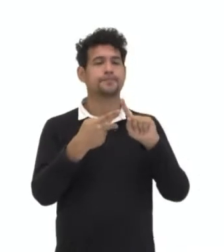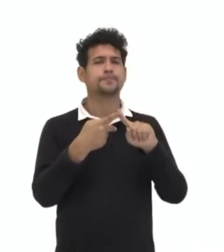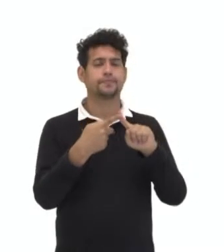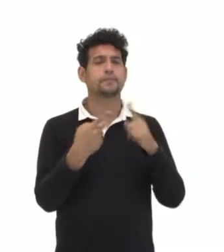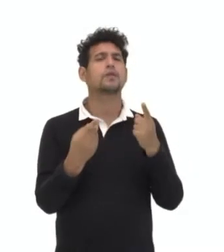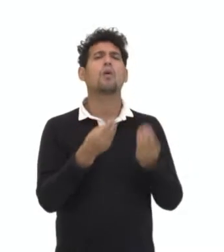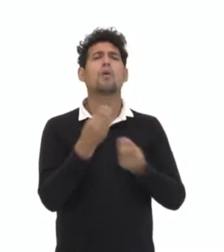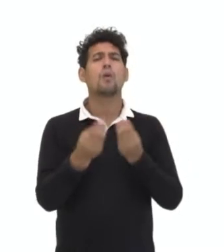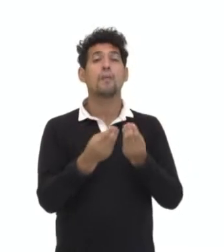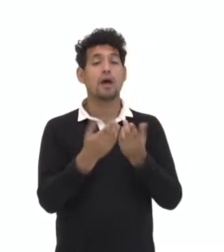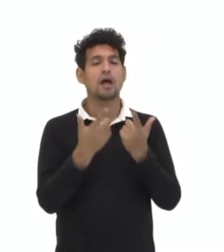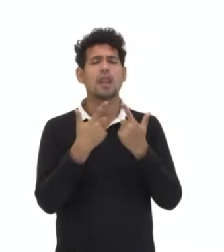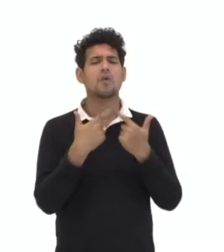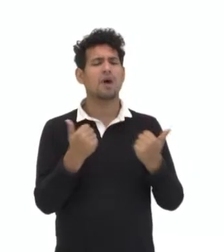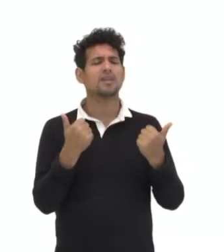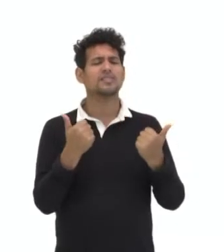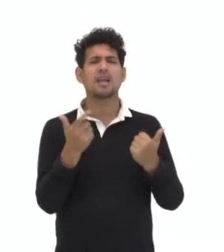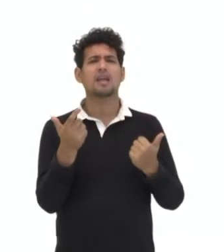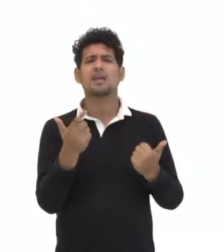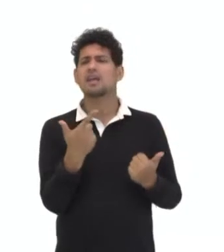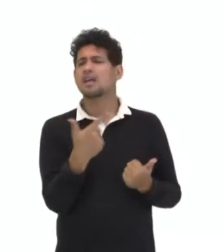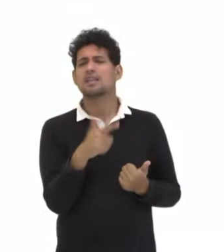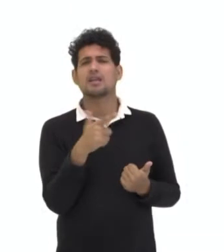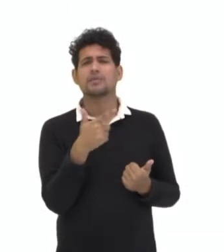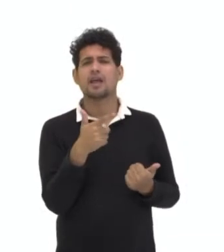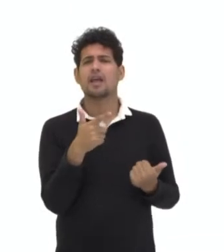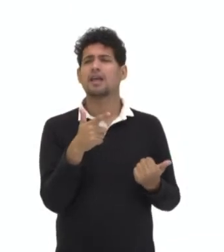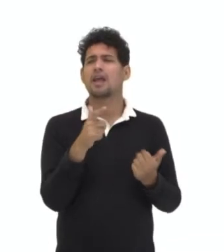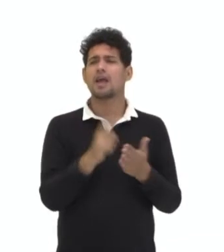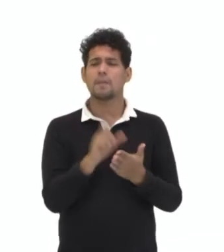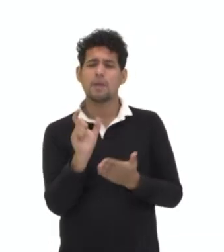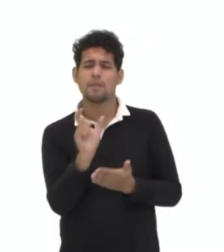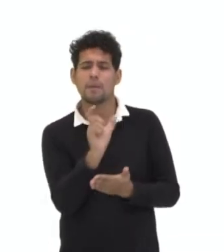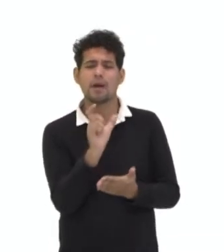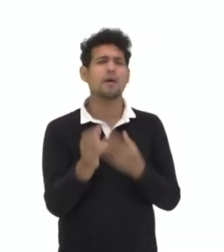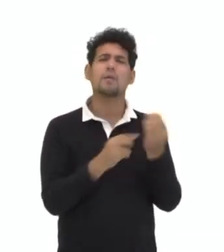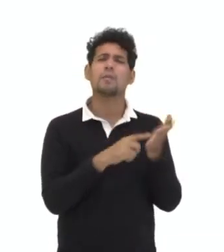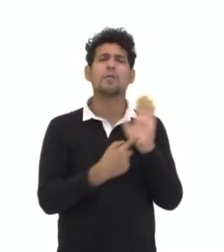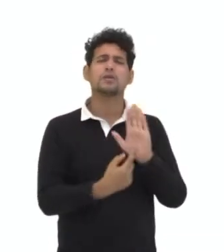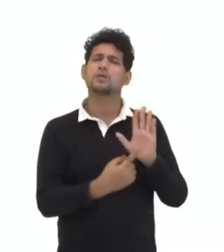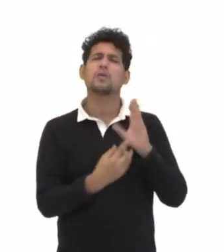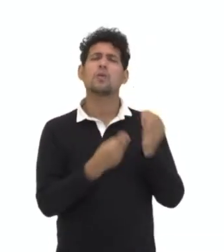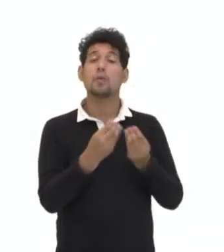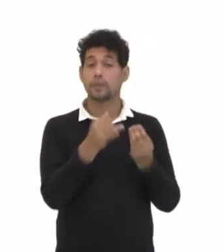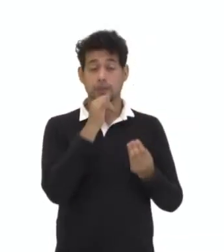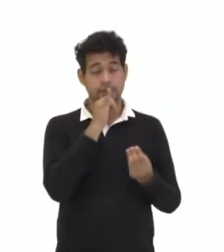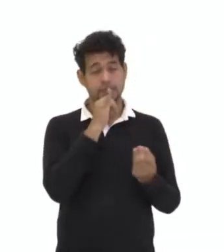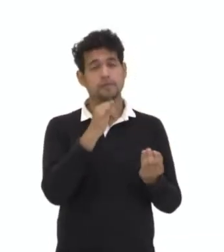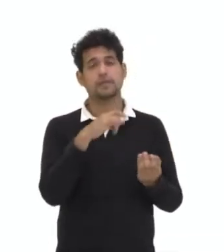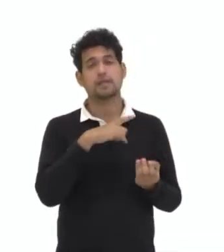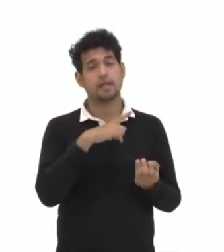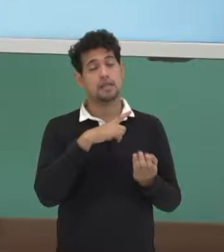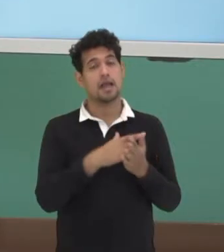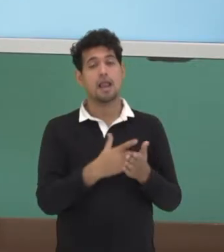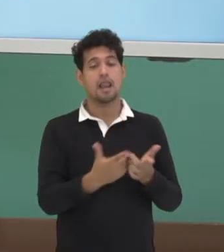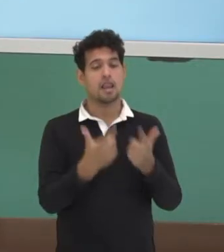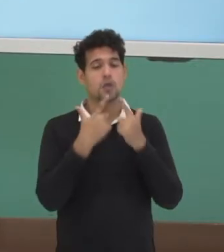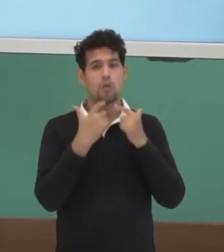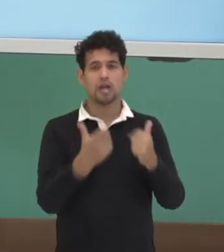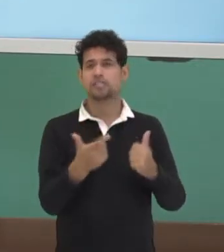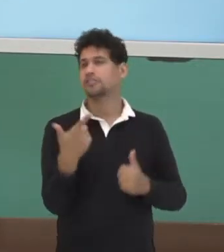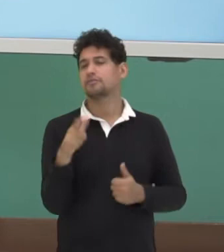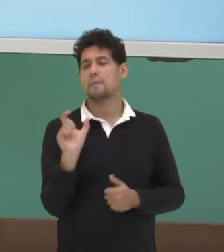linguagem não verbal produz efeito de sentido para as informações do panfleto? Então, aqui eu tenho, por exemplo, na linguagem não verbal,